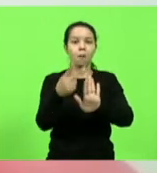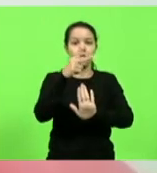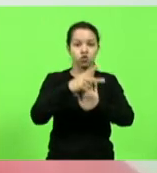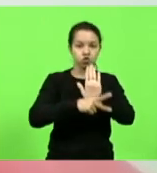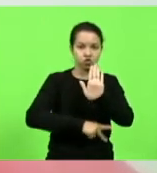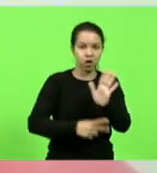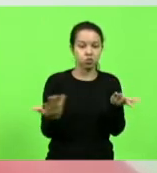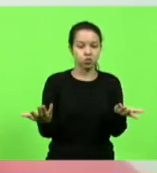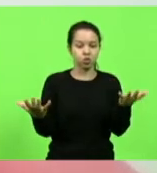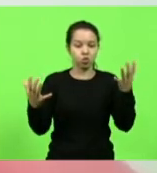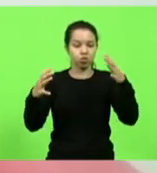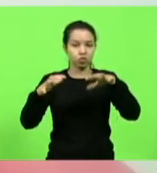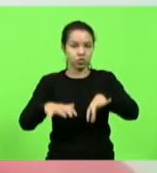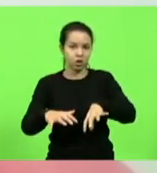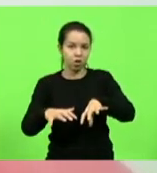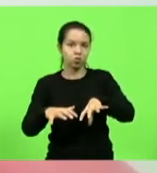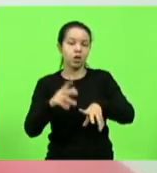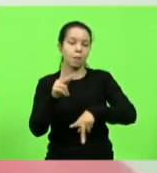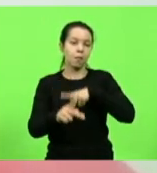da população